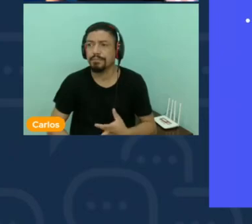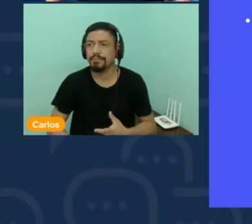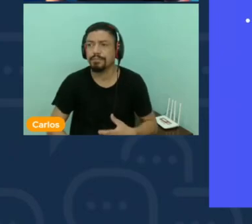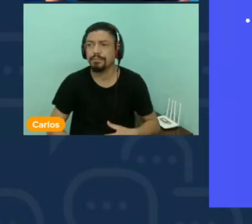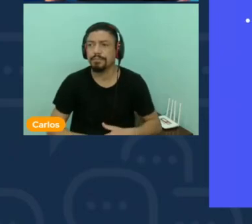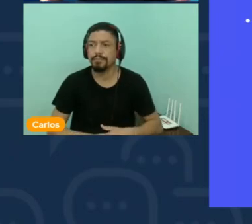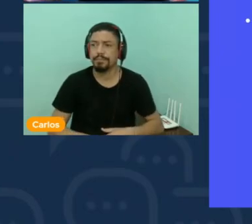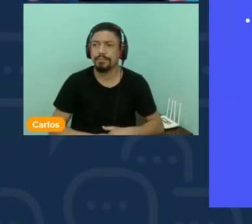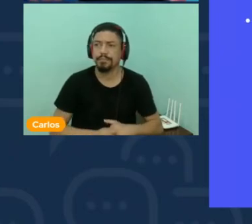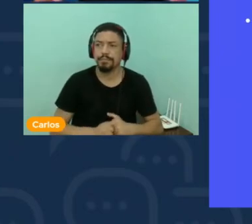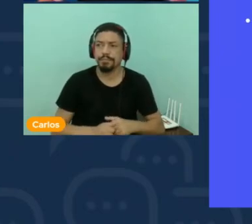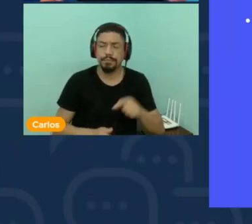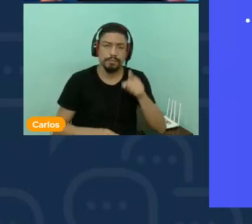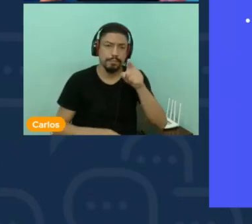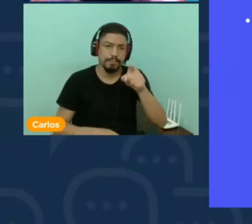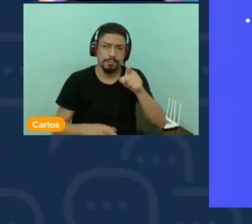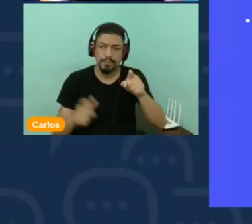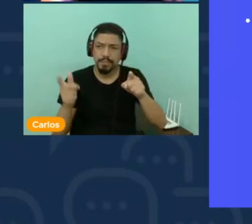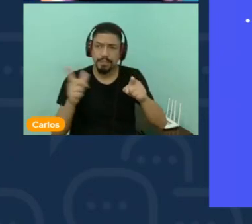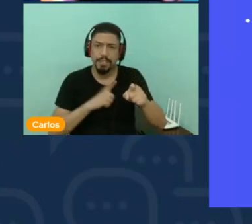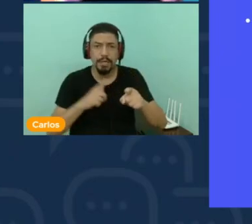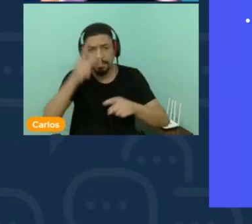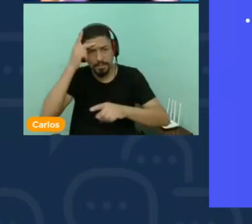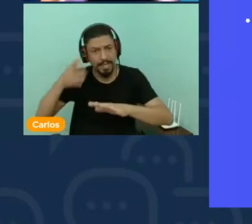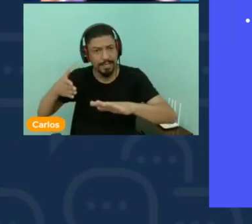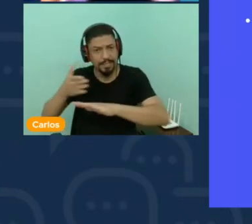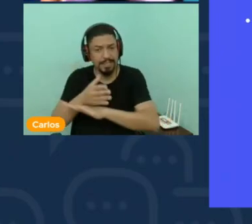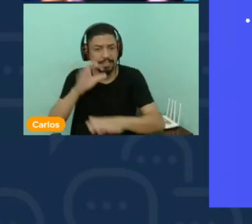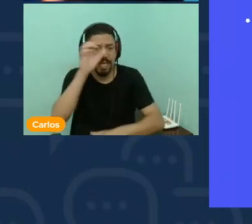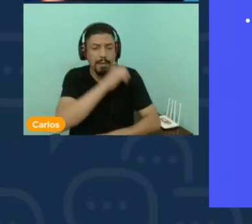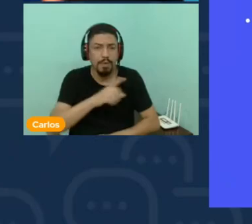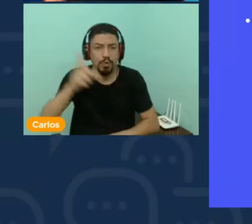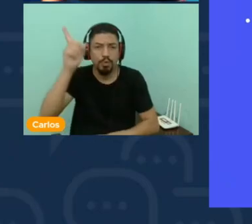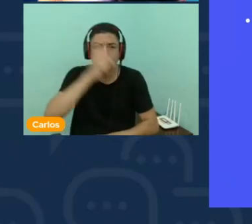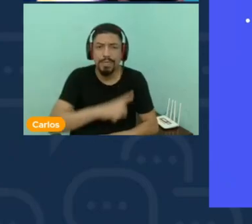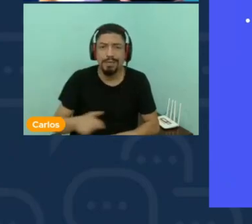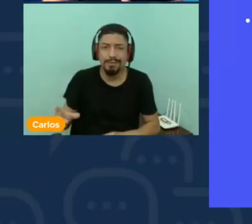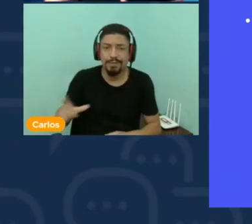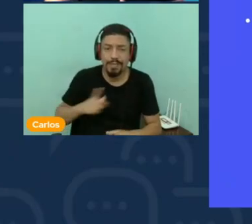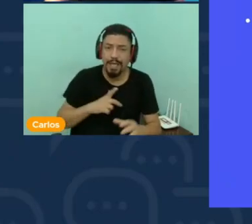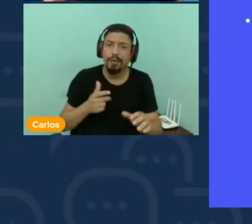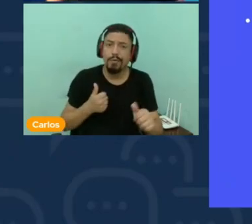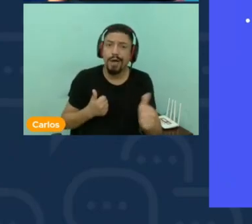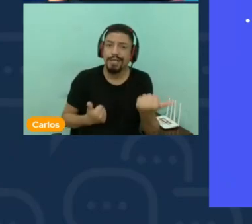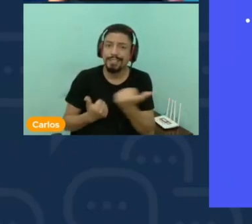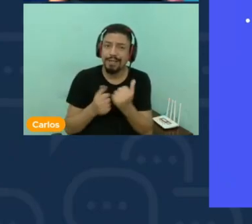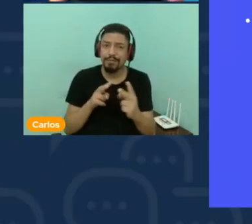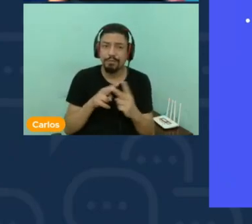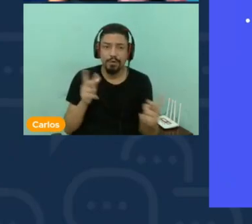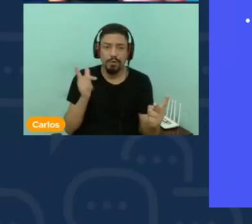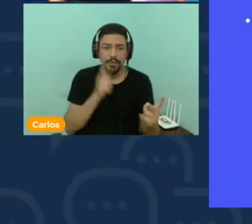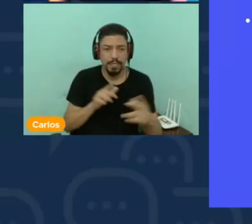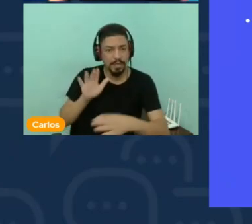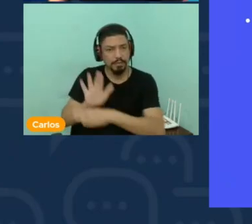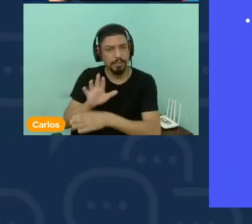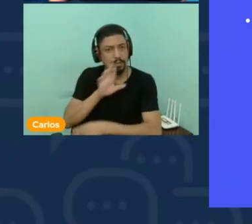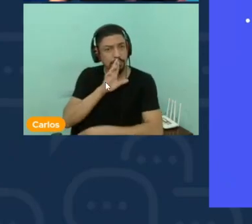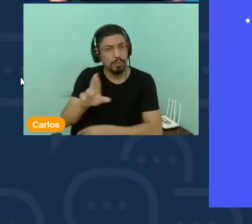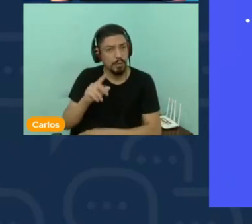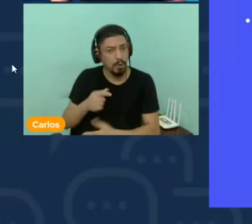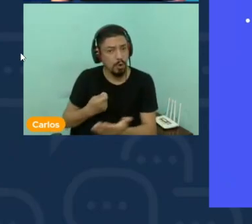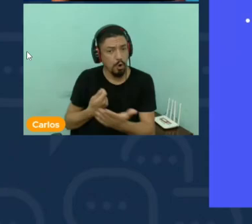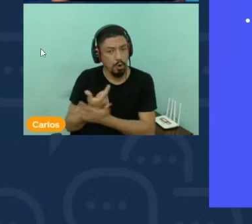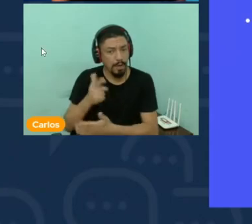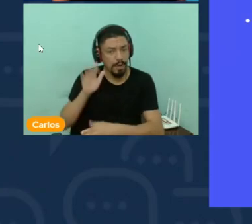de madrugada, no final de semana, aquele meu assistente virtual está ali para converter uma compra, para ajudar ele também